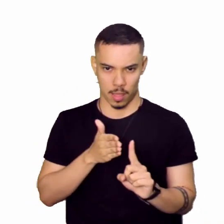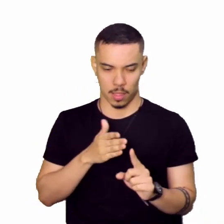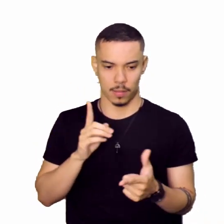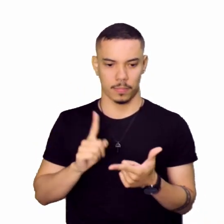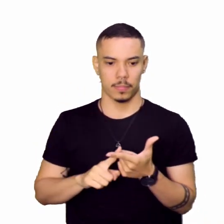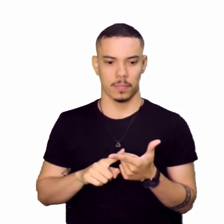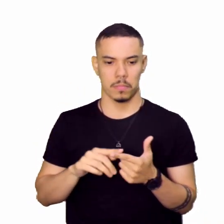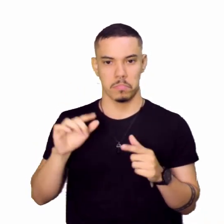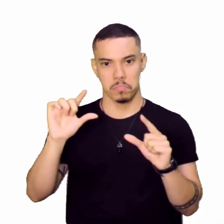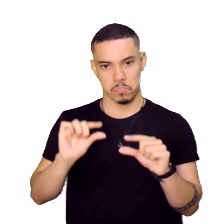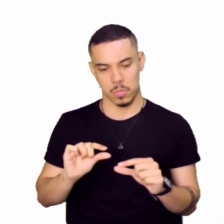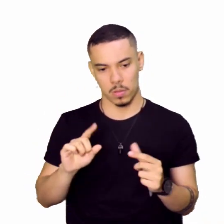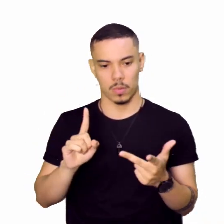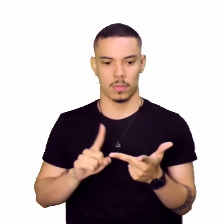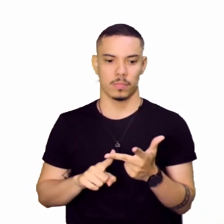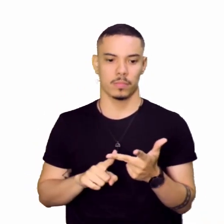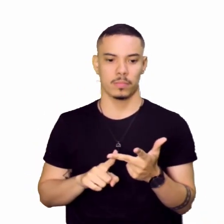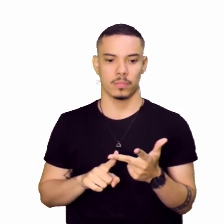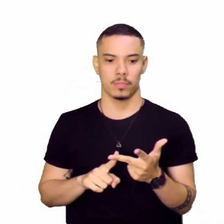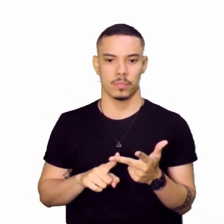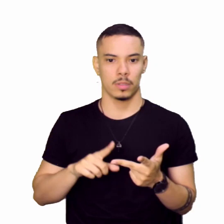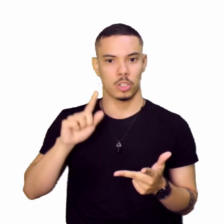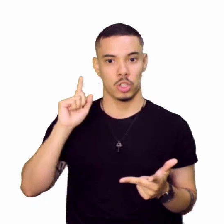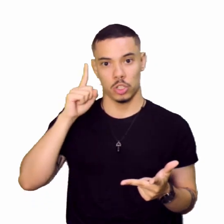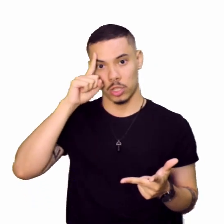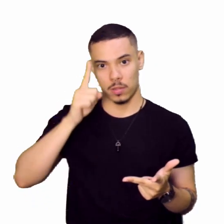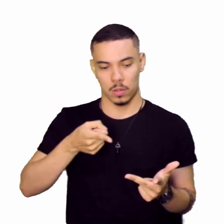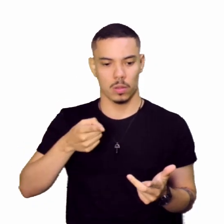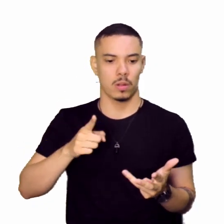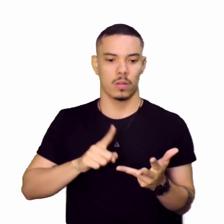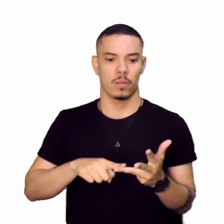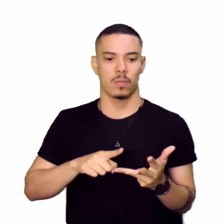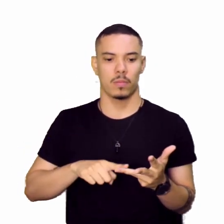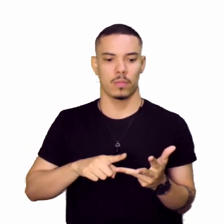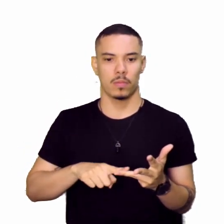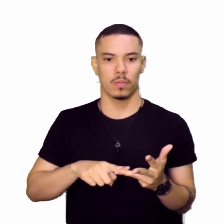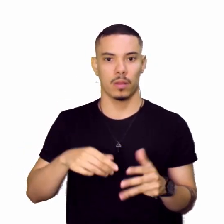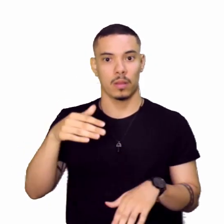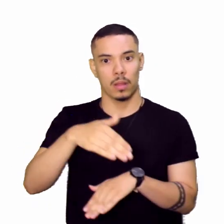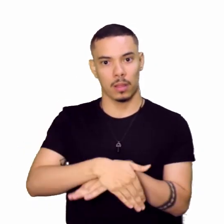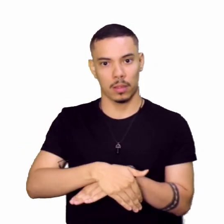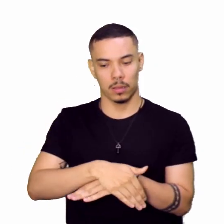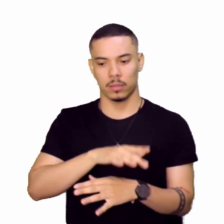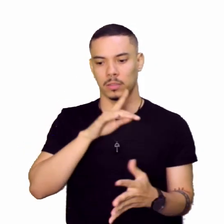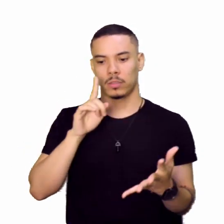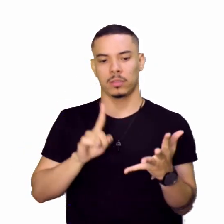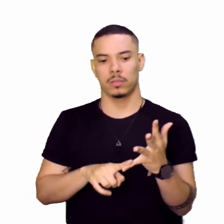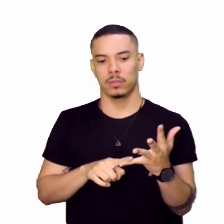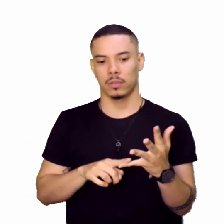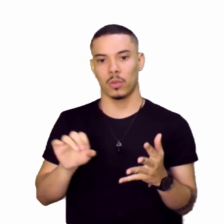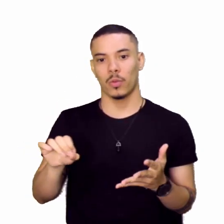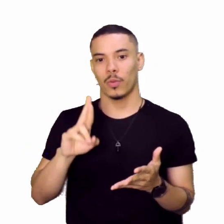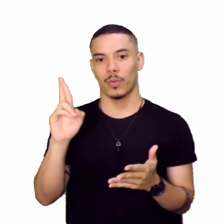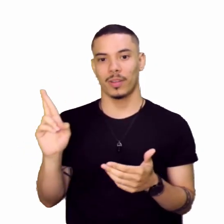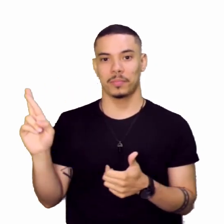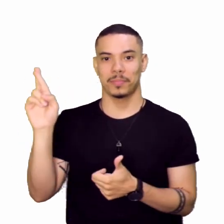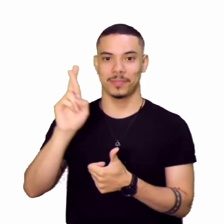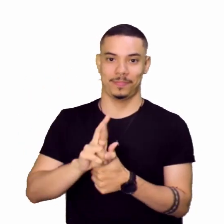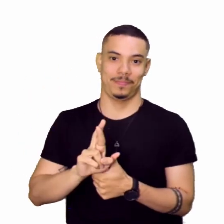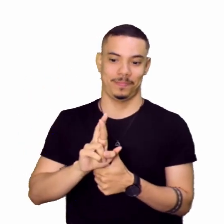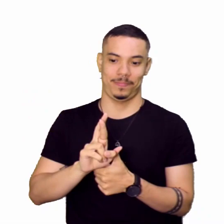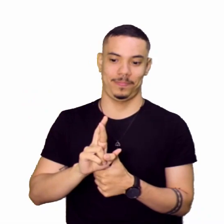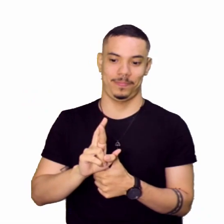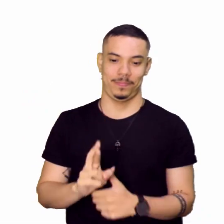bem mínima se ditatorial de anarquista Oi representativa